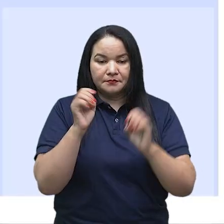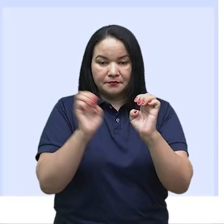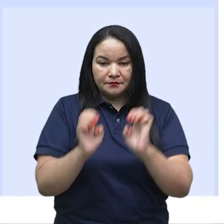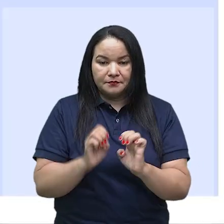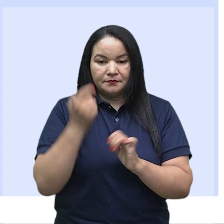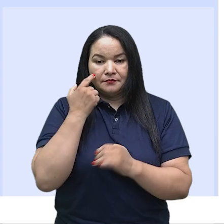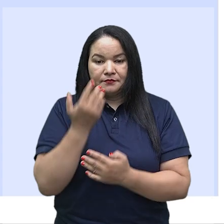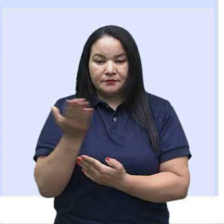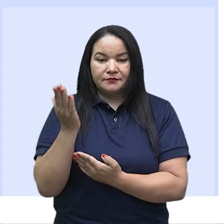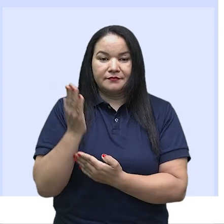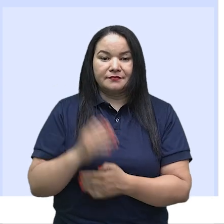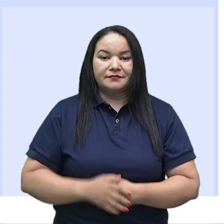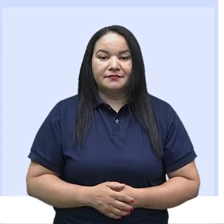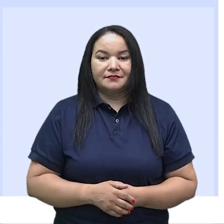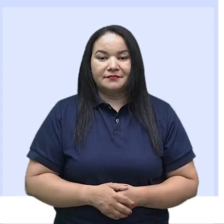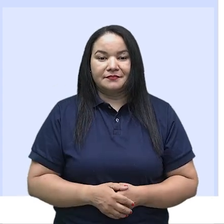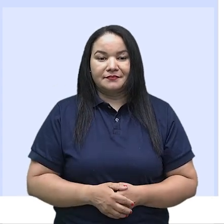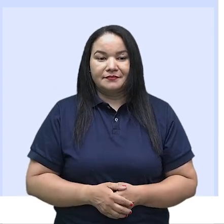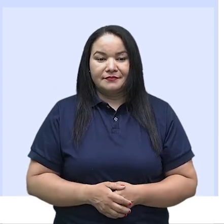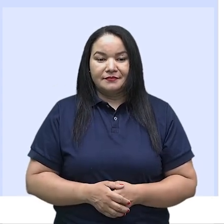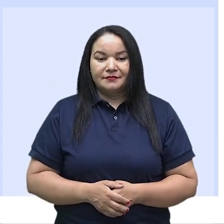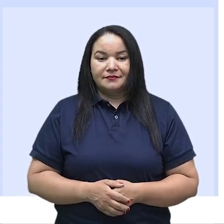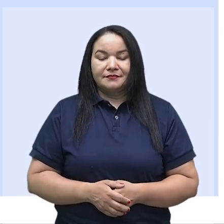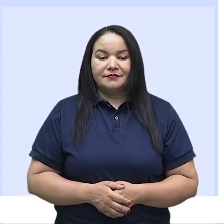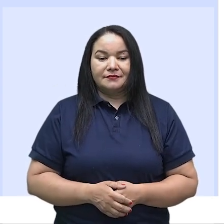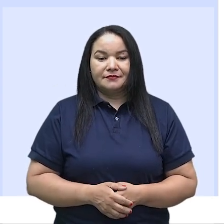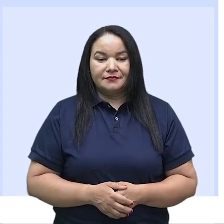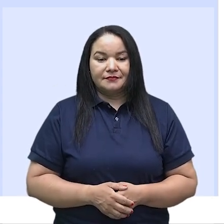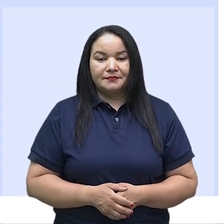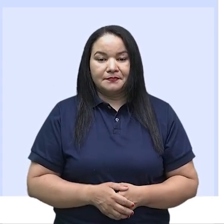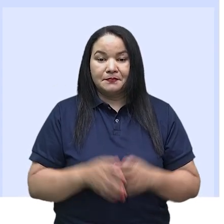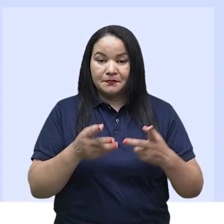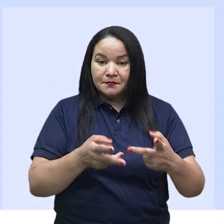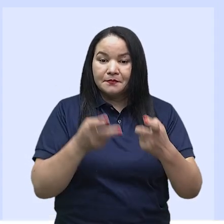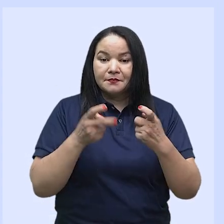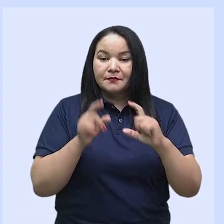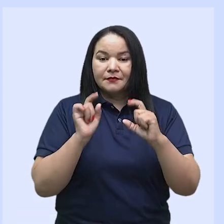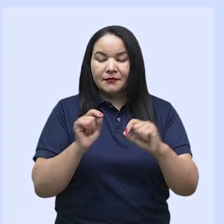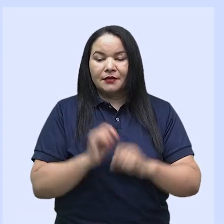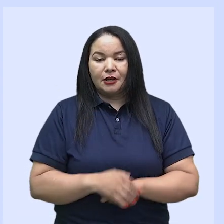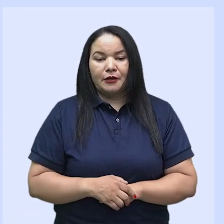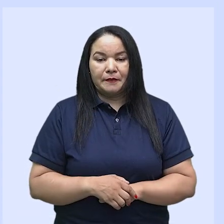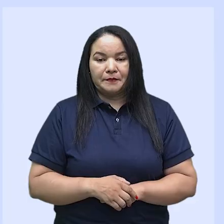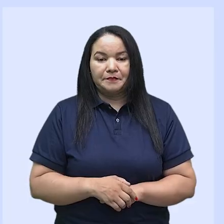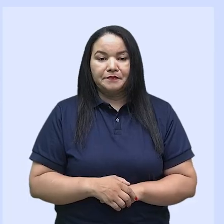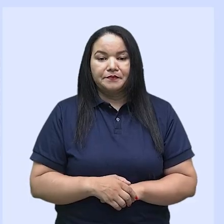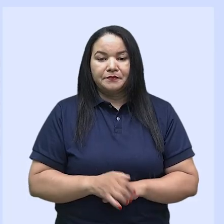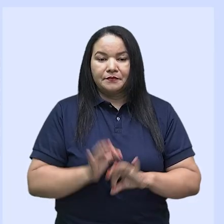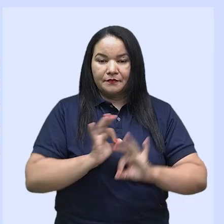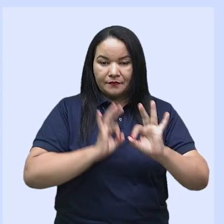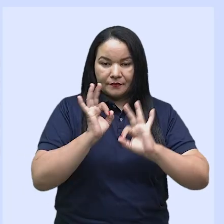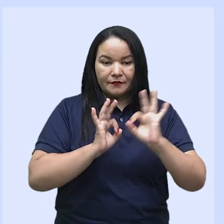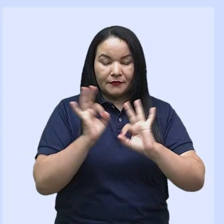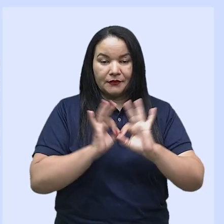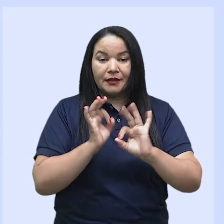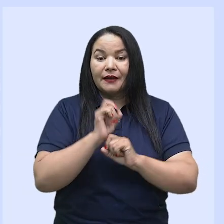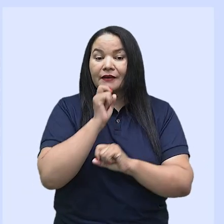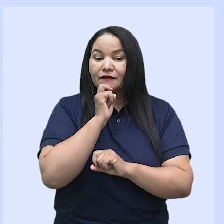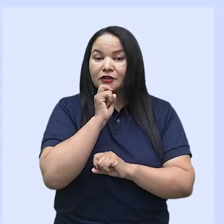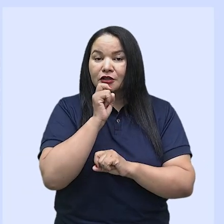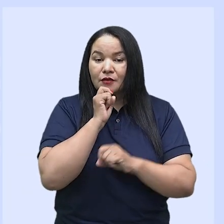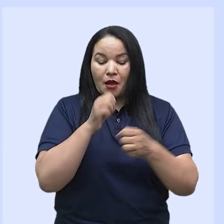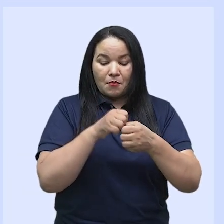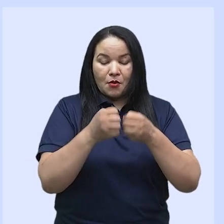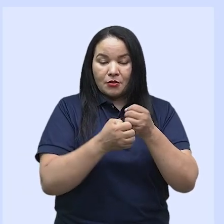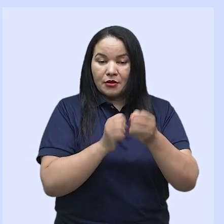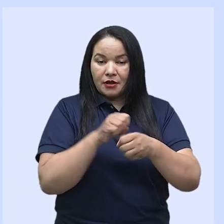para vocês, né? Então, a gente consegue observar aí o esqueminha, né? Num corpo frio, as moléculas se movem